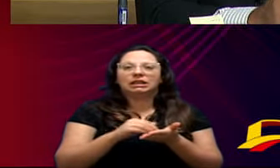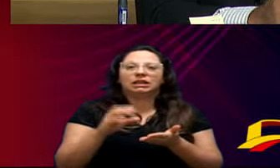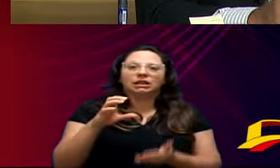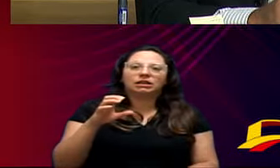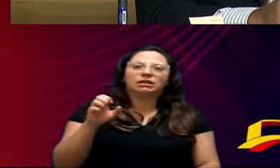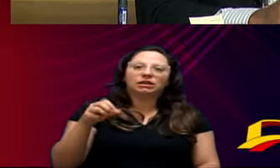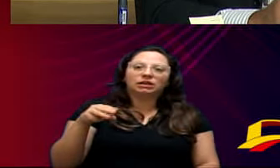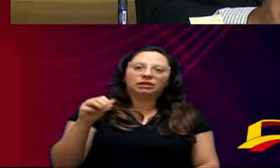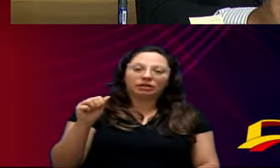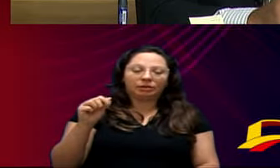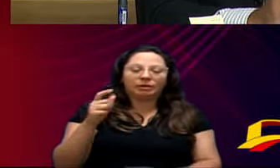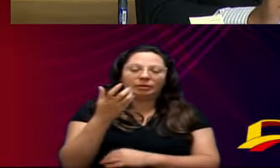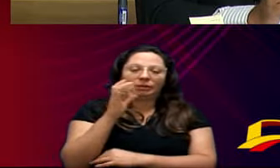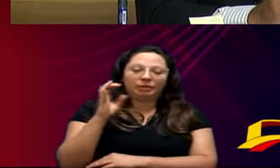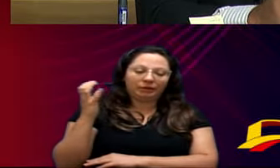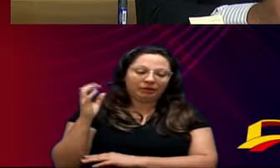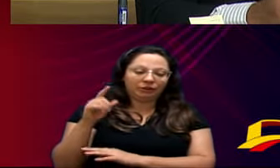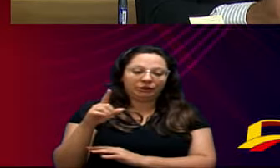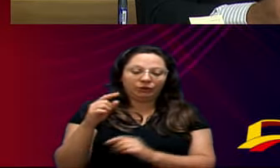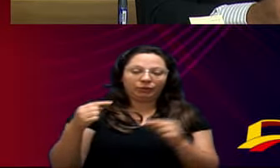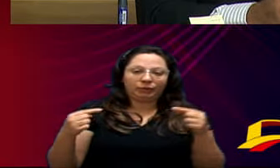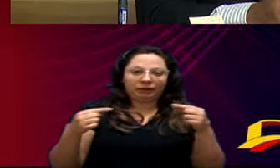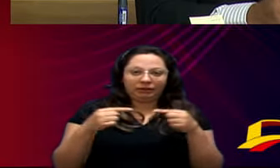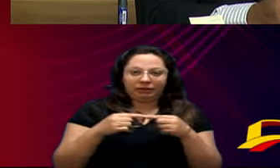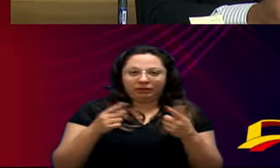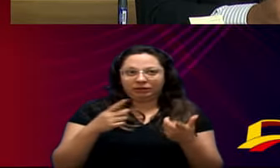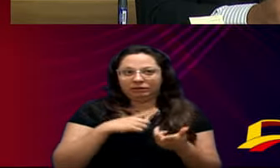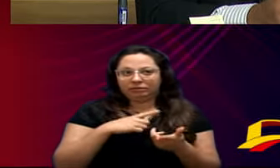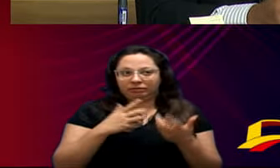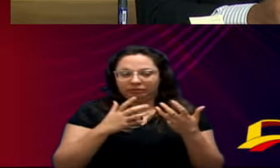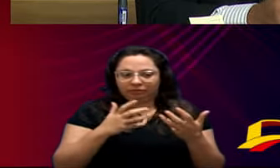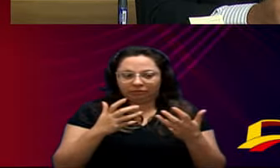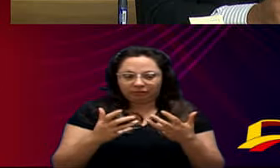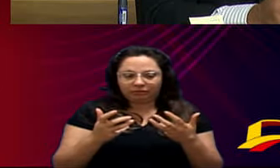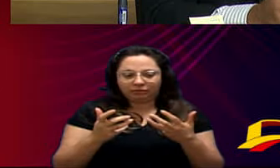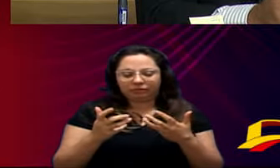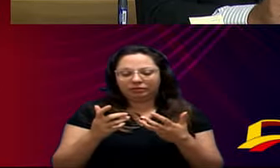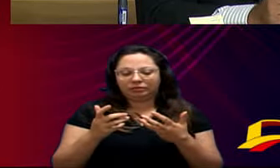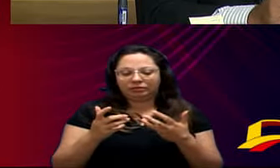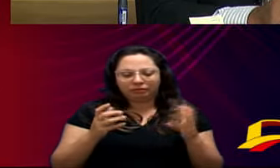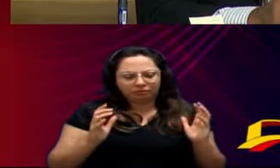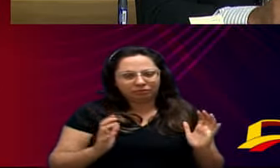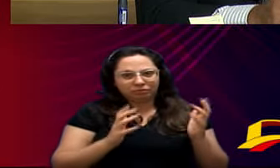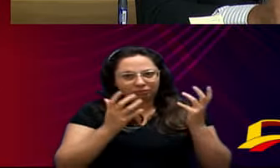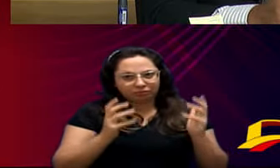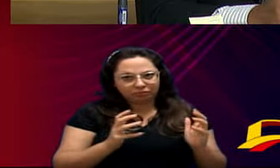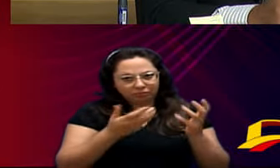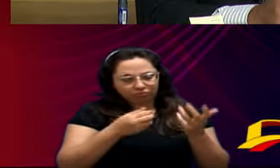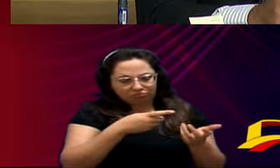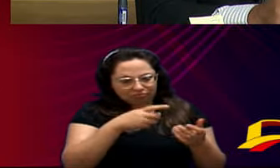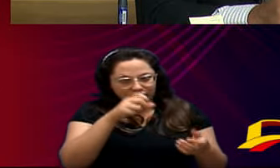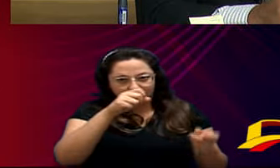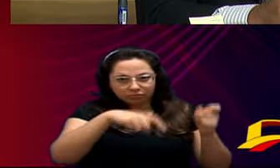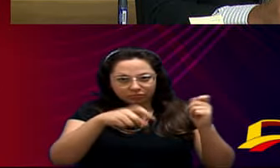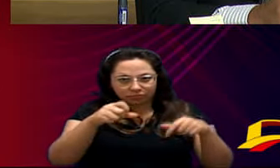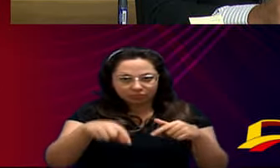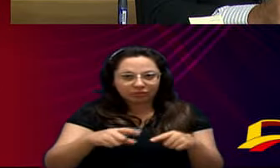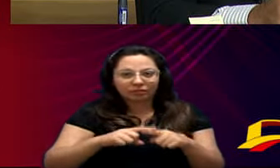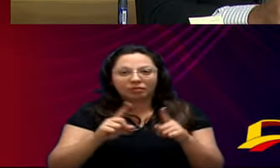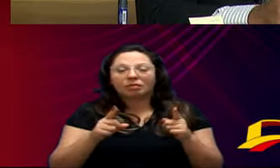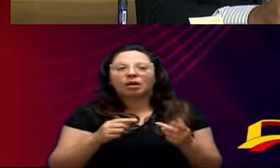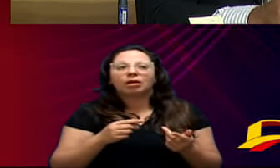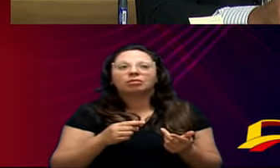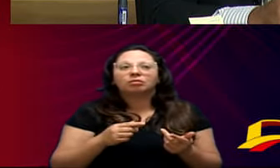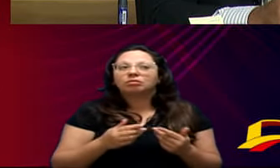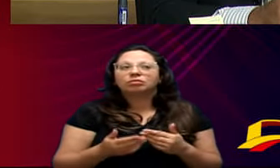ambiente ela detém aí eh incentivo do plantil mas ao mesmo tempo ela não consegue dar andamento não fica na